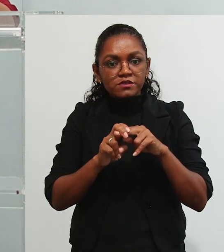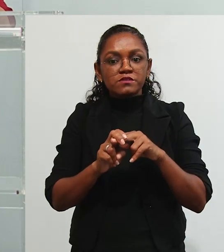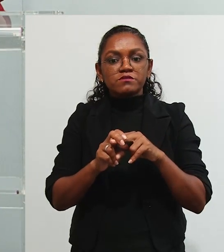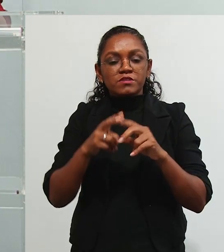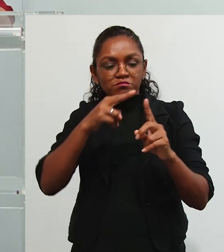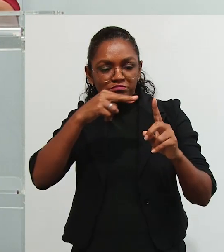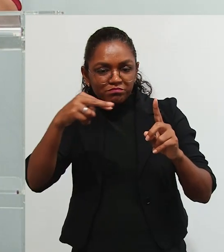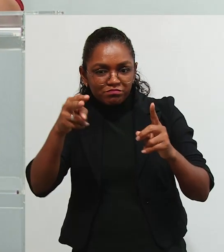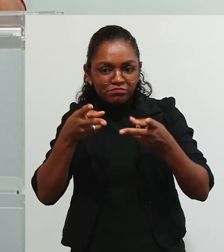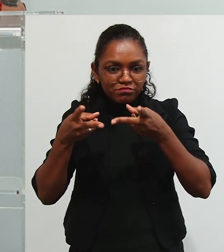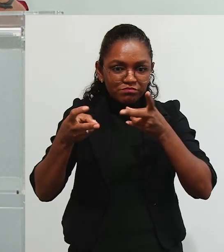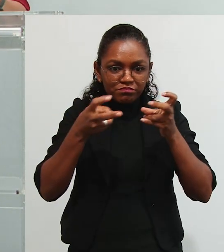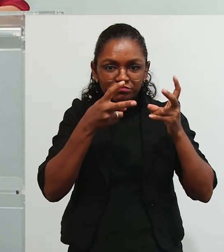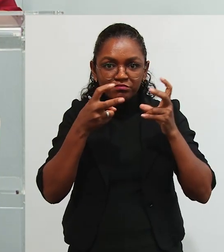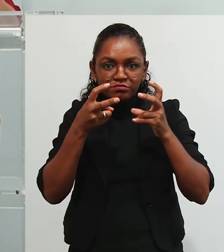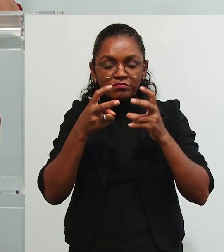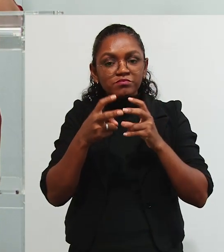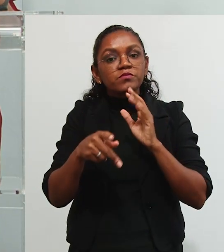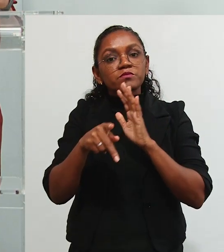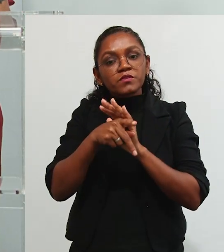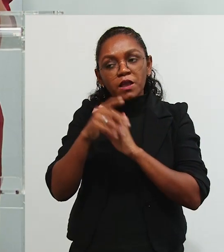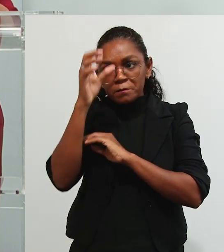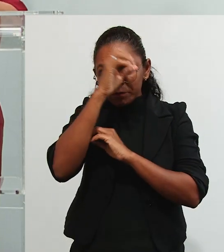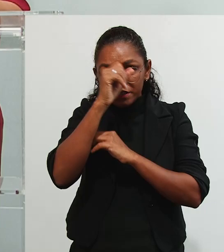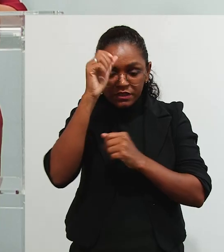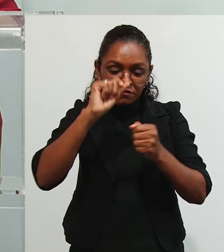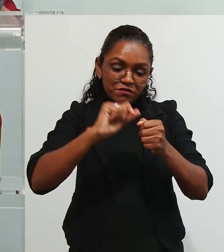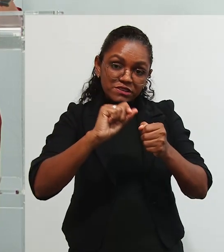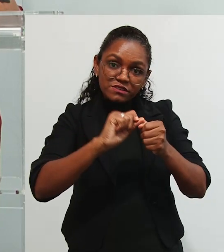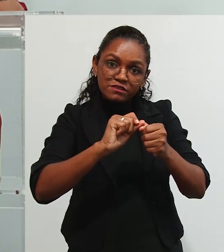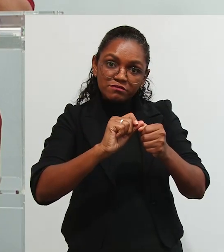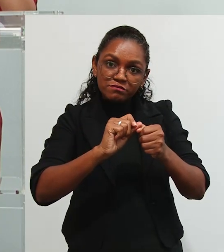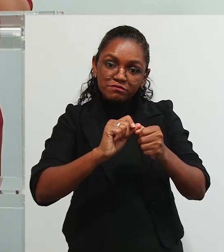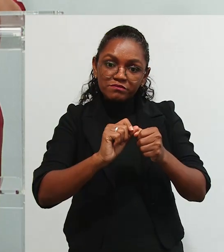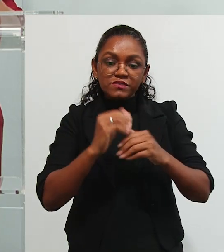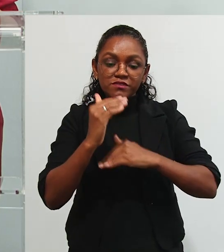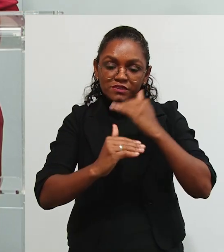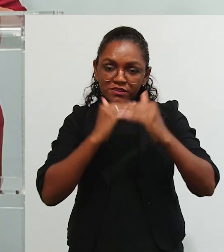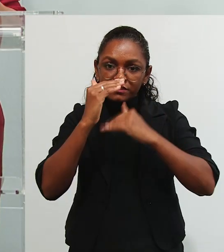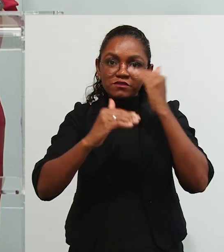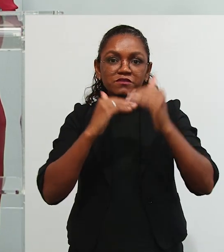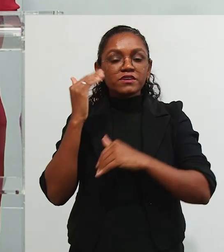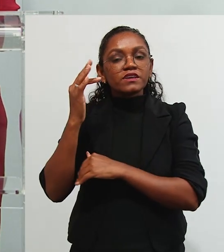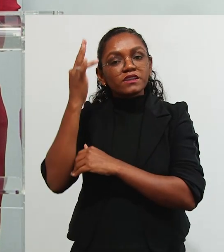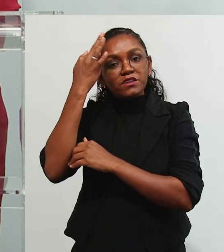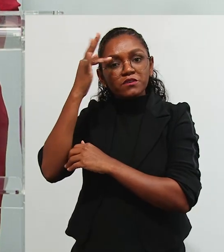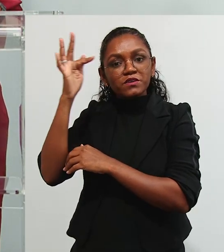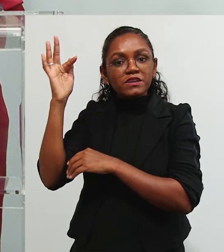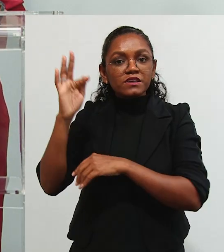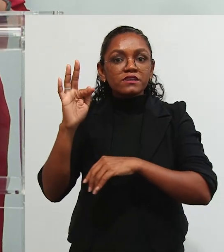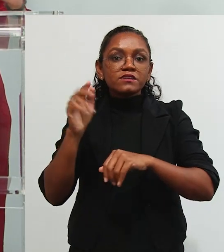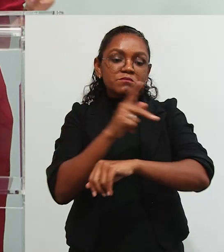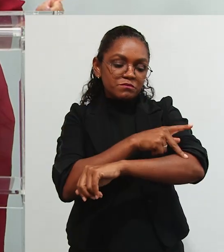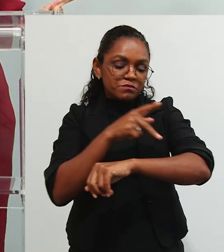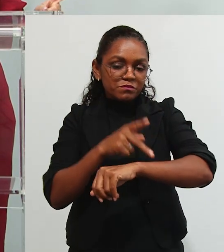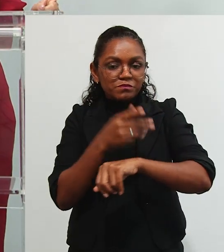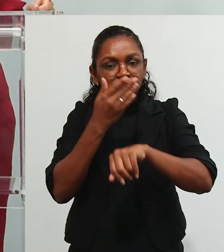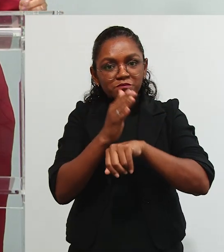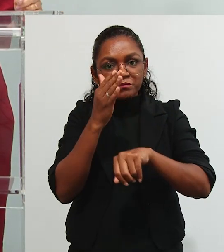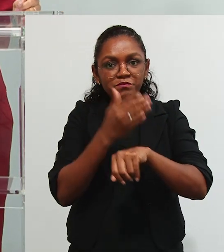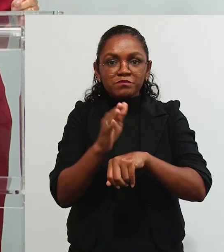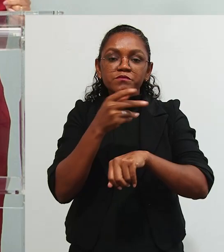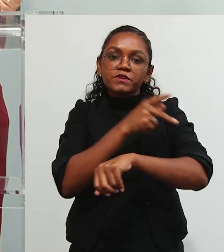concepção deweyana do aprender fazendo. Então, de desenvolver teorias pedagógicas que fossem